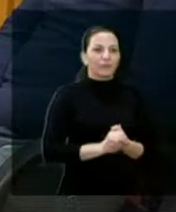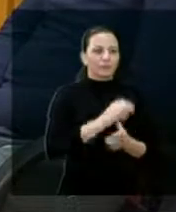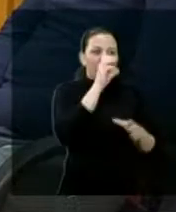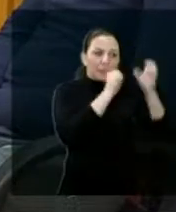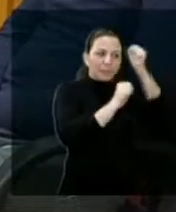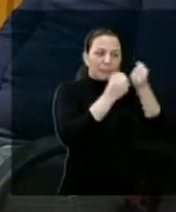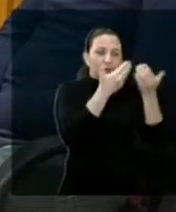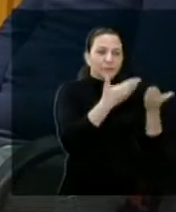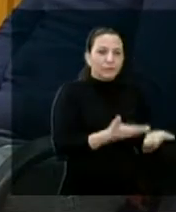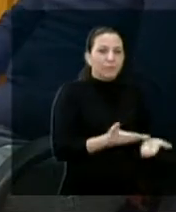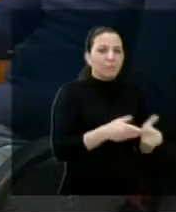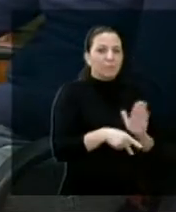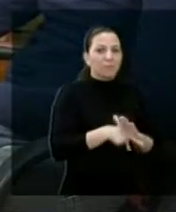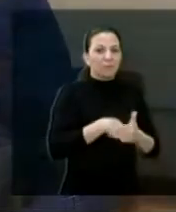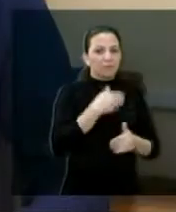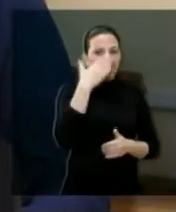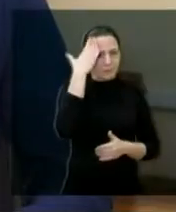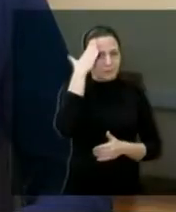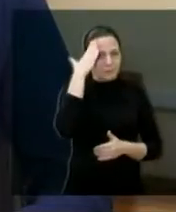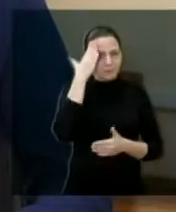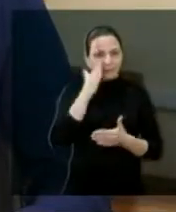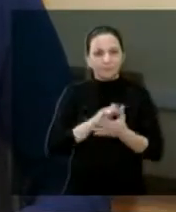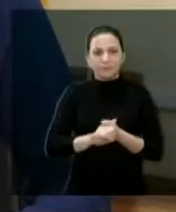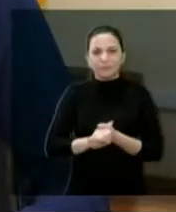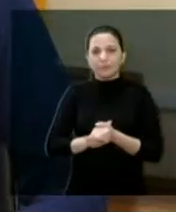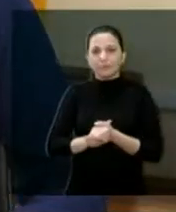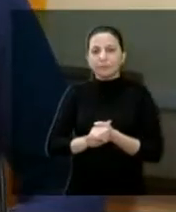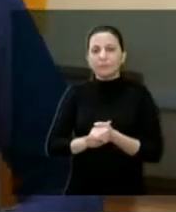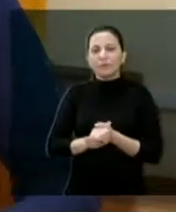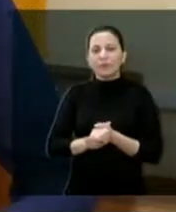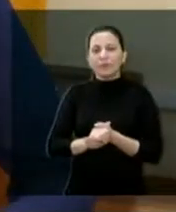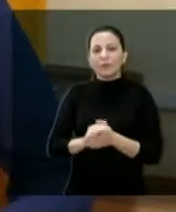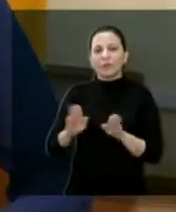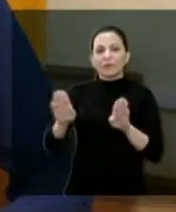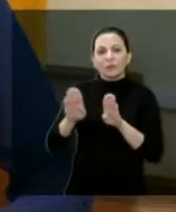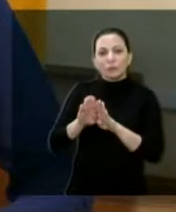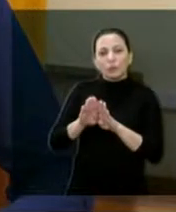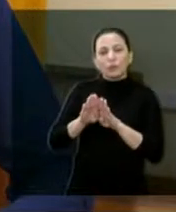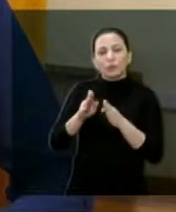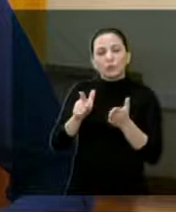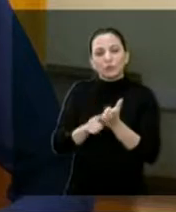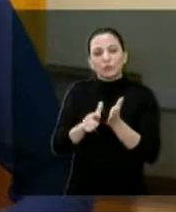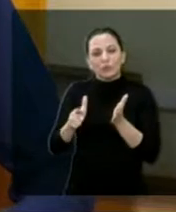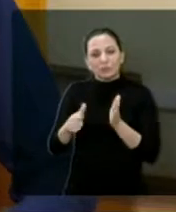também. Aprendi. Eu e o Madalena, uma vez, fechamos o jornal, meia-noite e pouco.